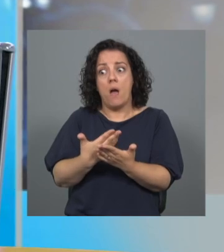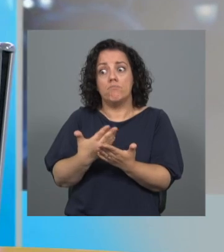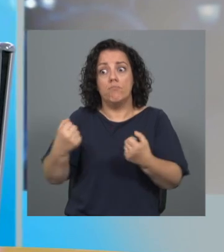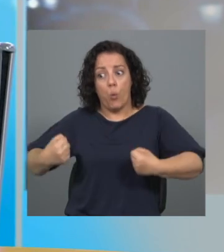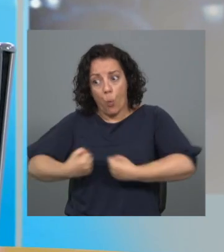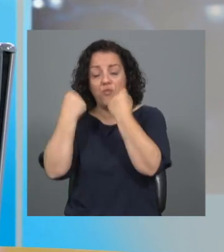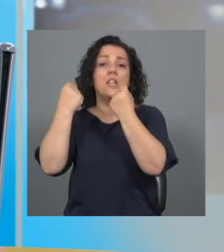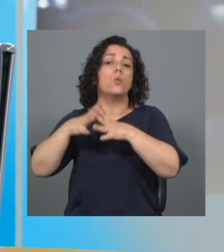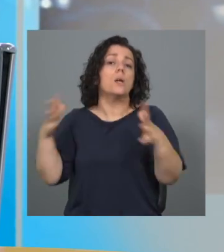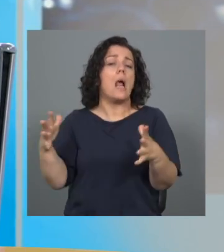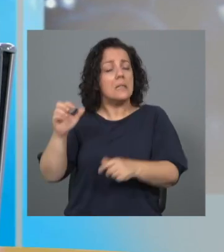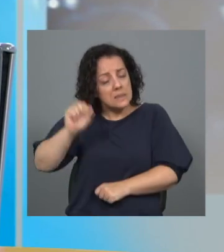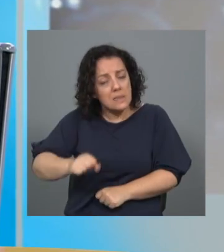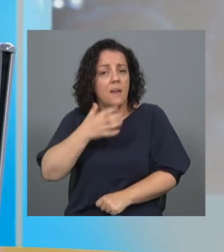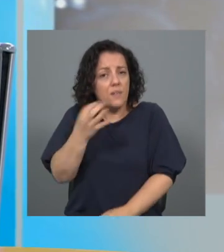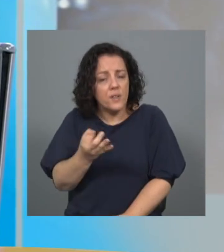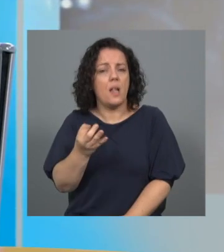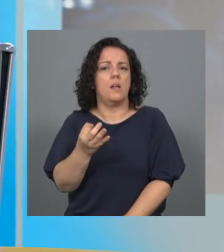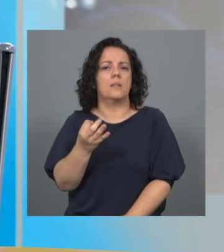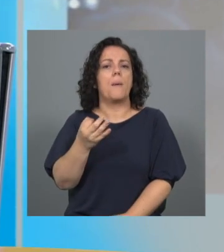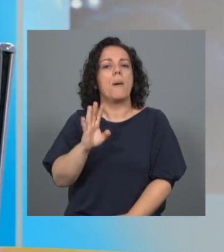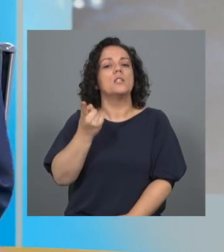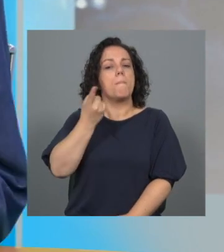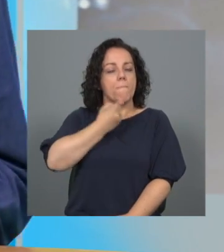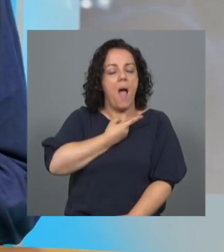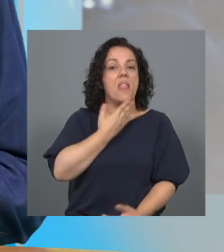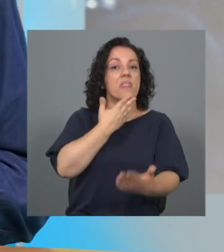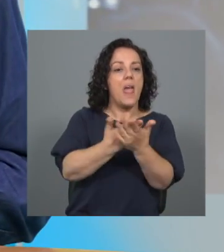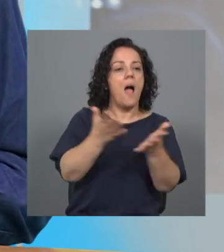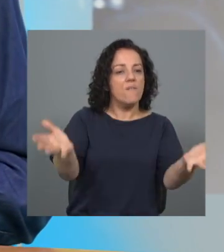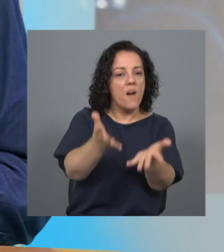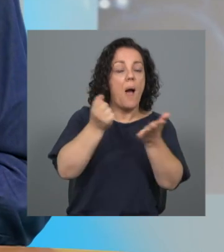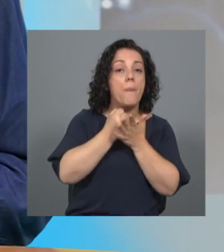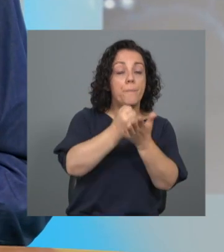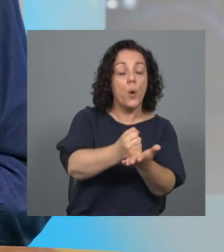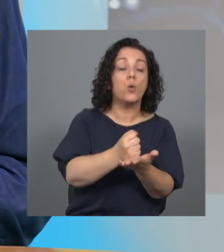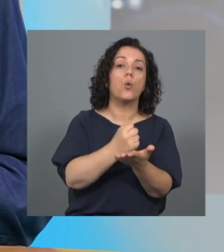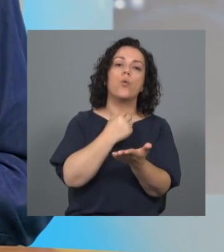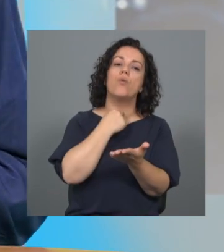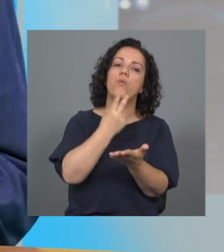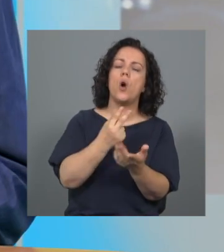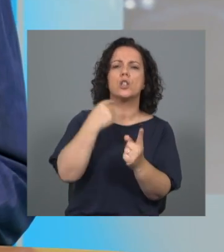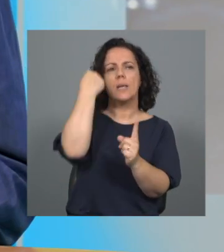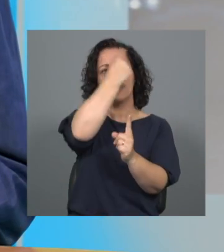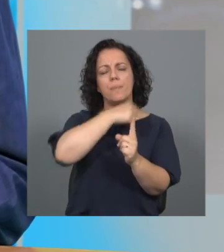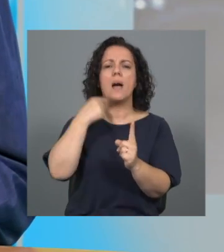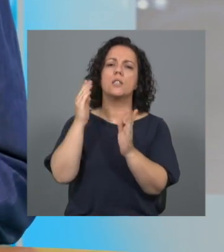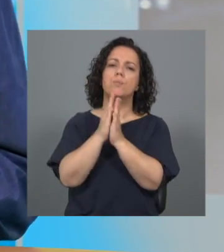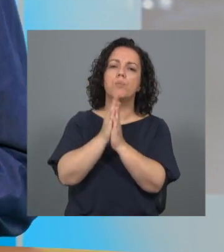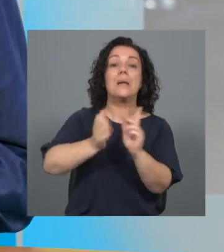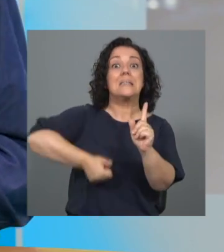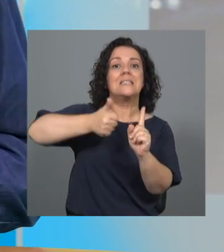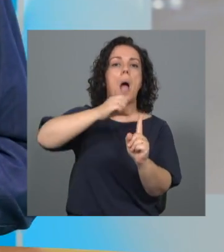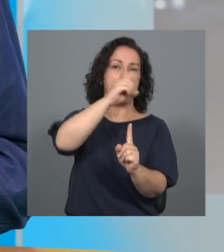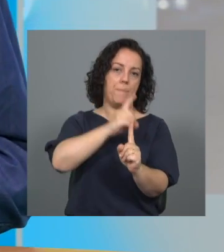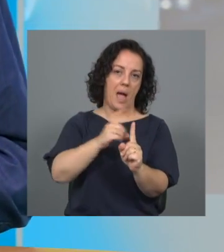nenhum em admitir isso. Claro que nós devemos tentar dar voz e apoiar as vozes religiosas e as figuras religiosas que querem apelar à paz, porque